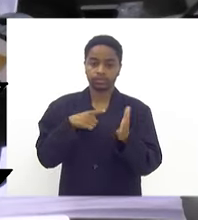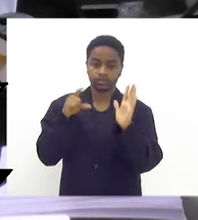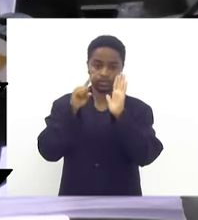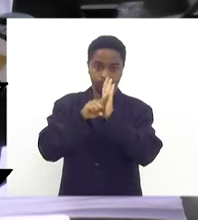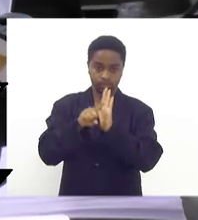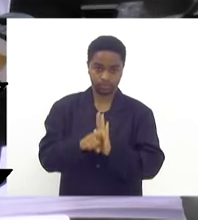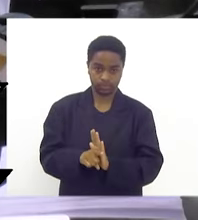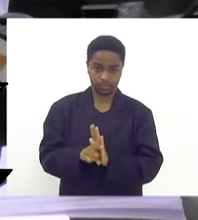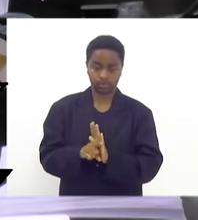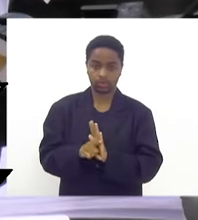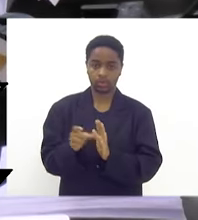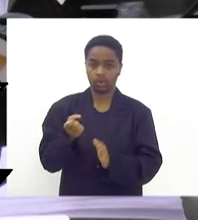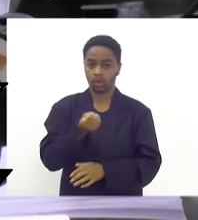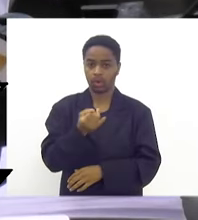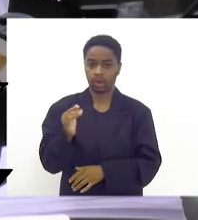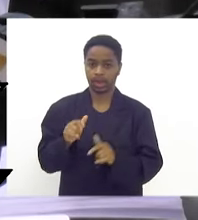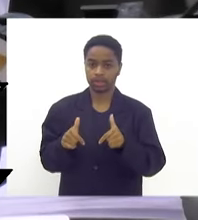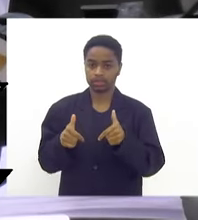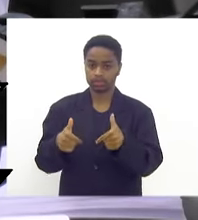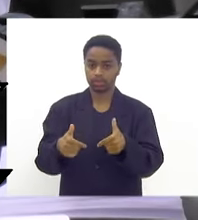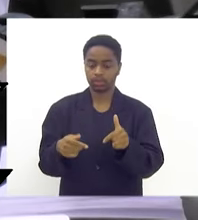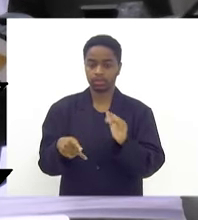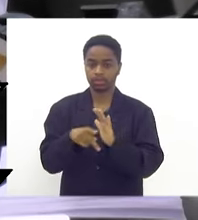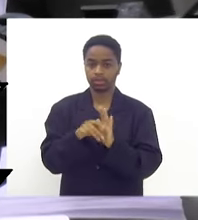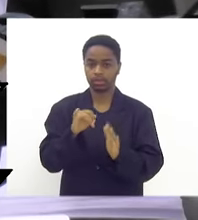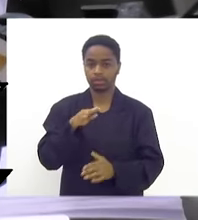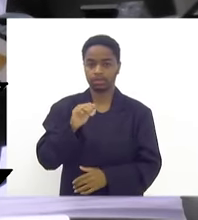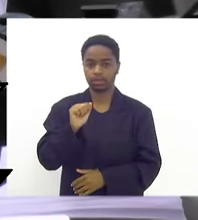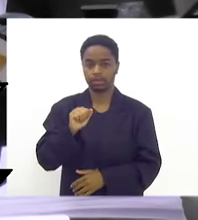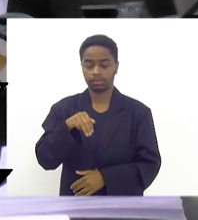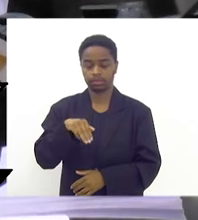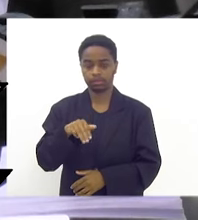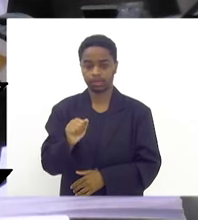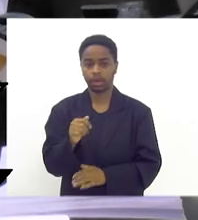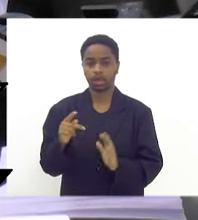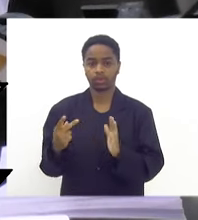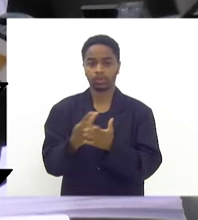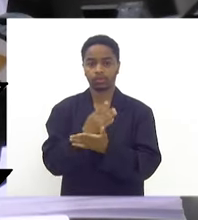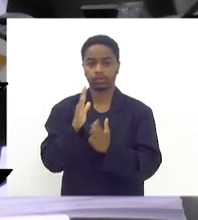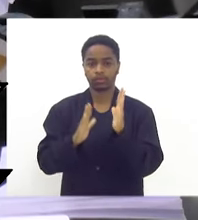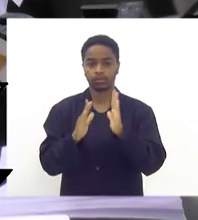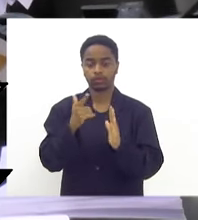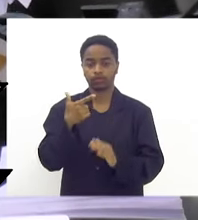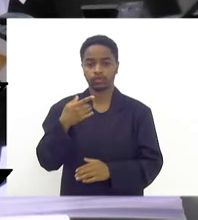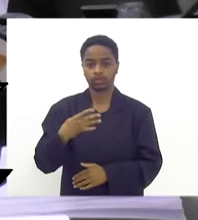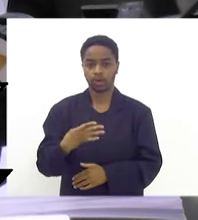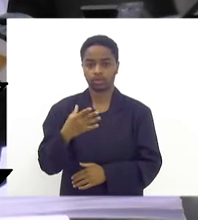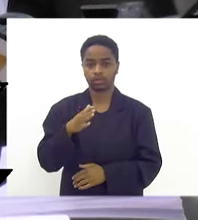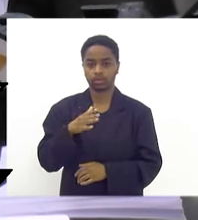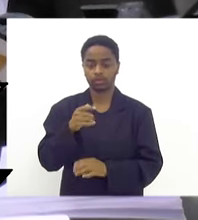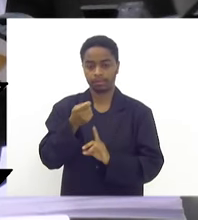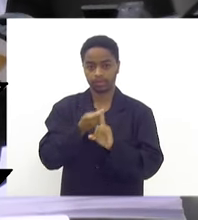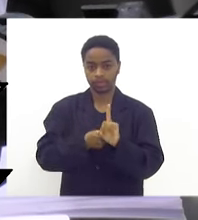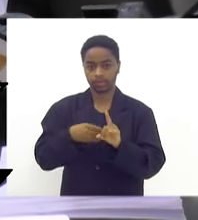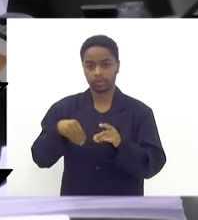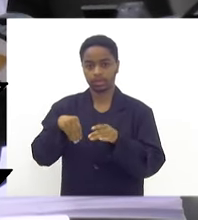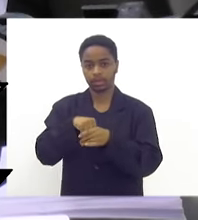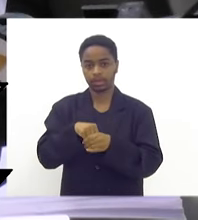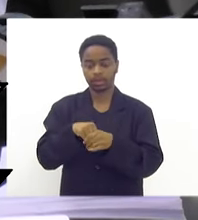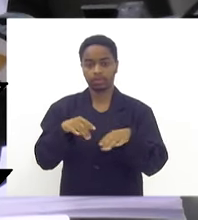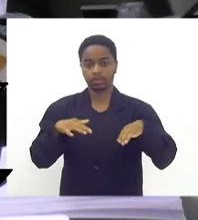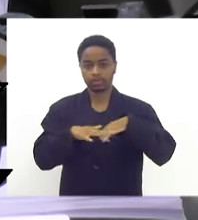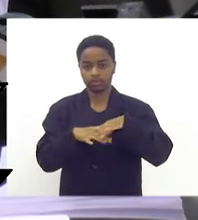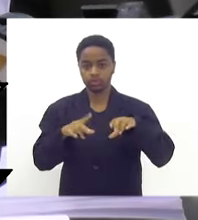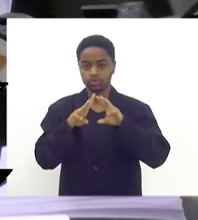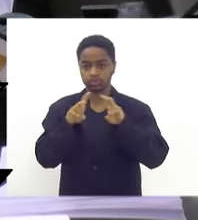Bruno quantas ações o Ibama fez nos últimos 24 meses na Bahia de Guanabara relacionada às embarcações